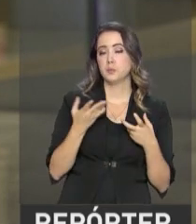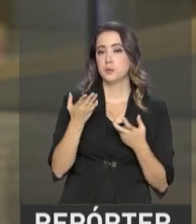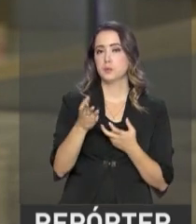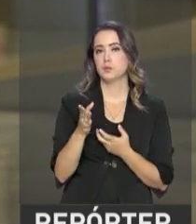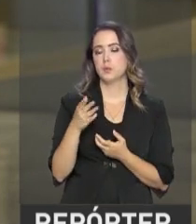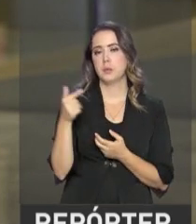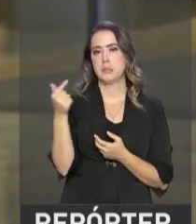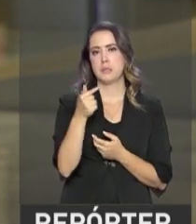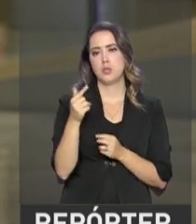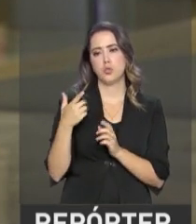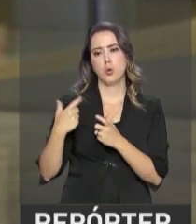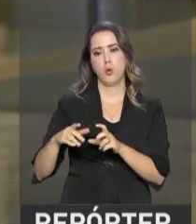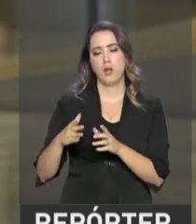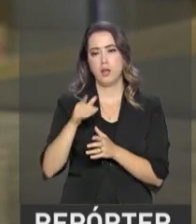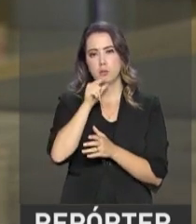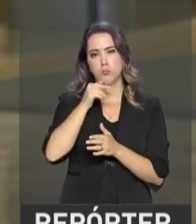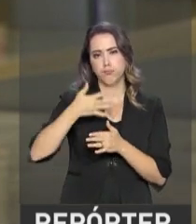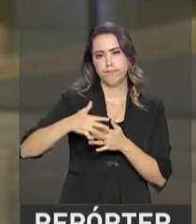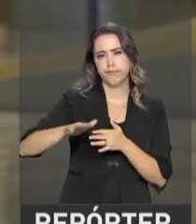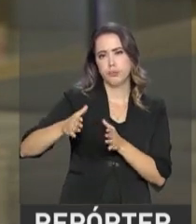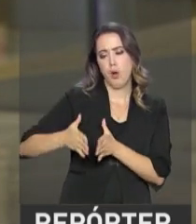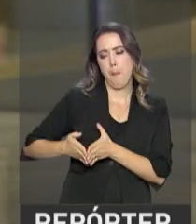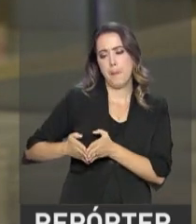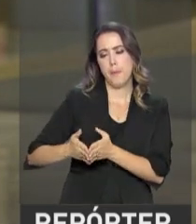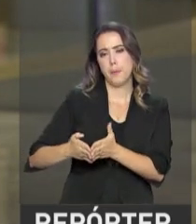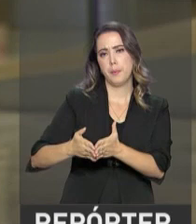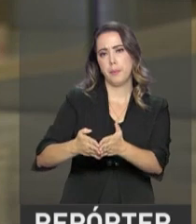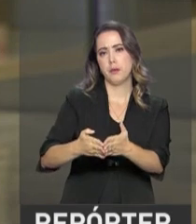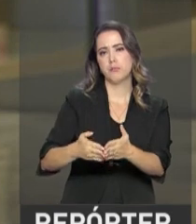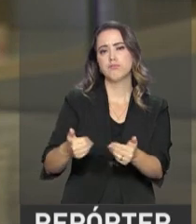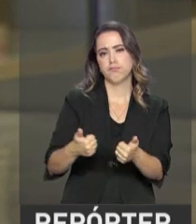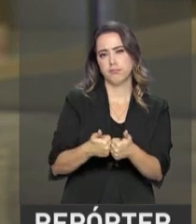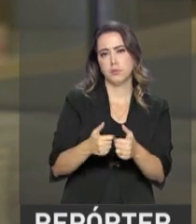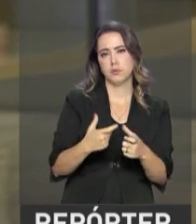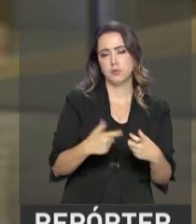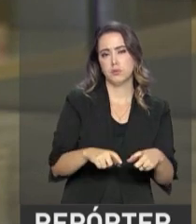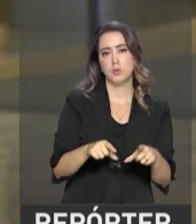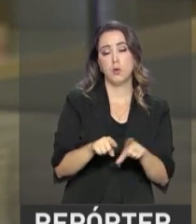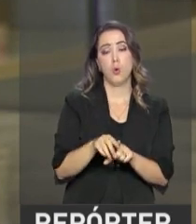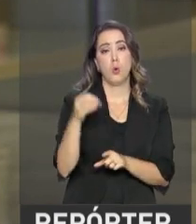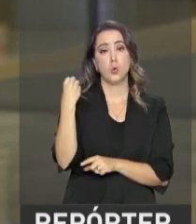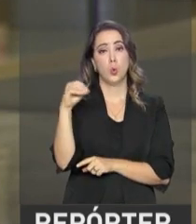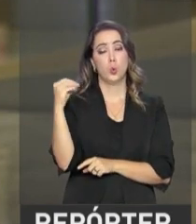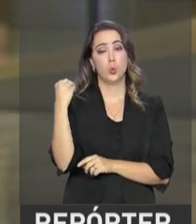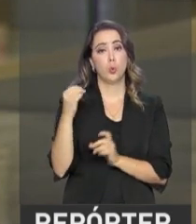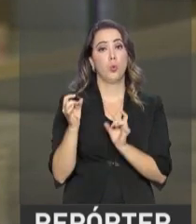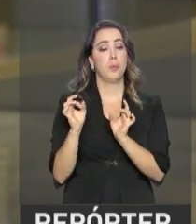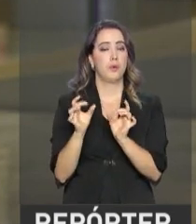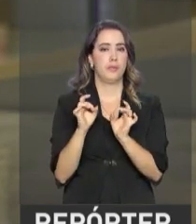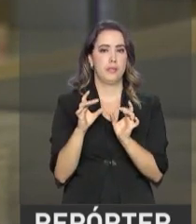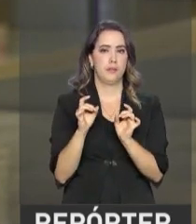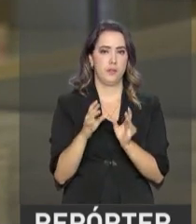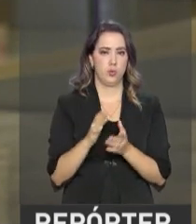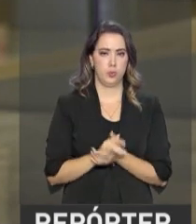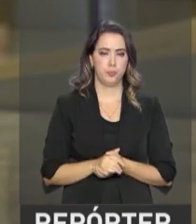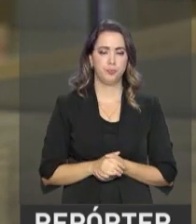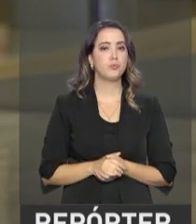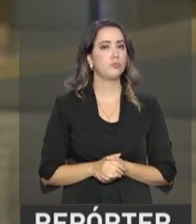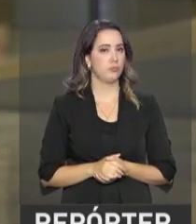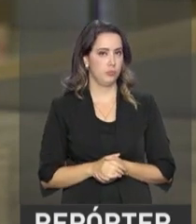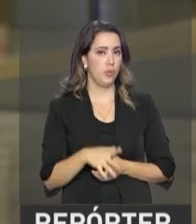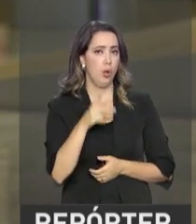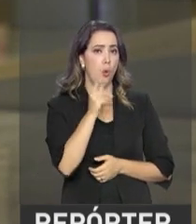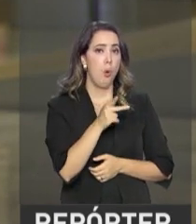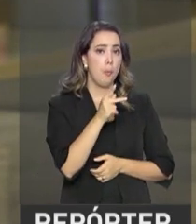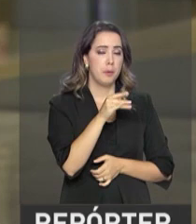portuários sejam leiloados em outubro no segundo semestre deste ano o pt também fez um balanço das realizações